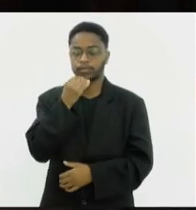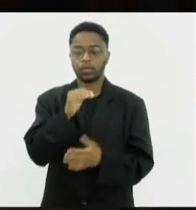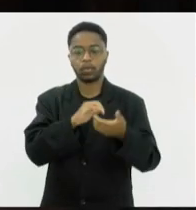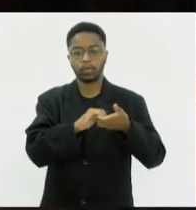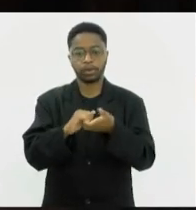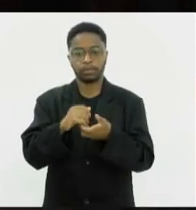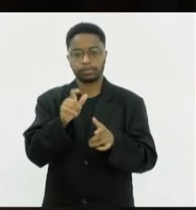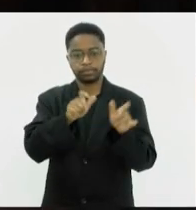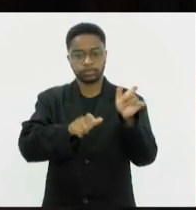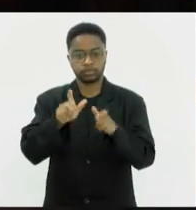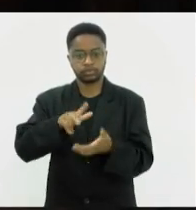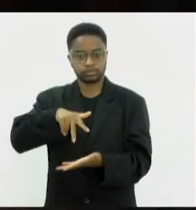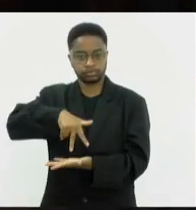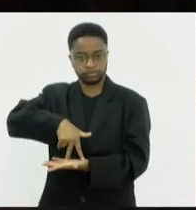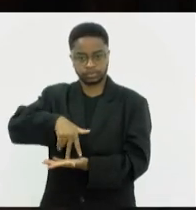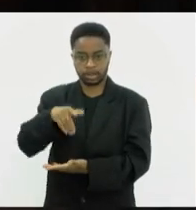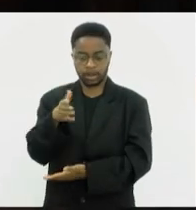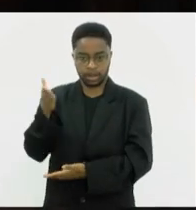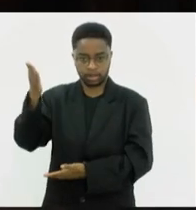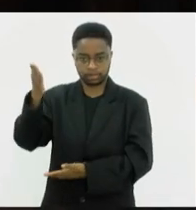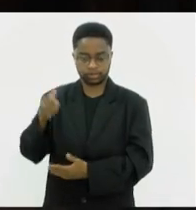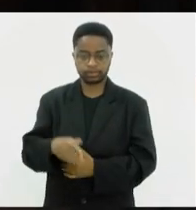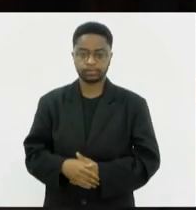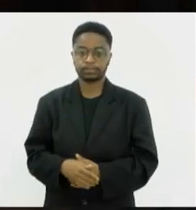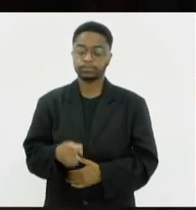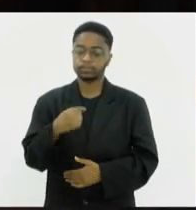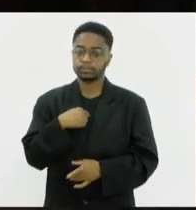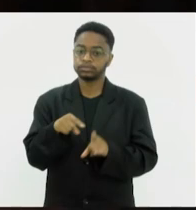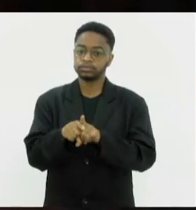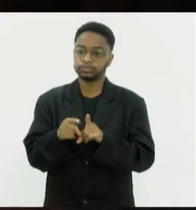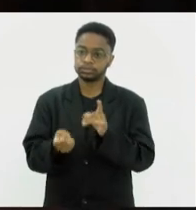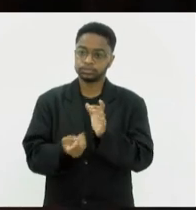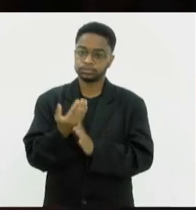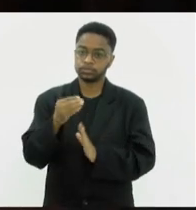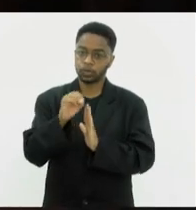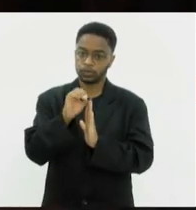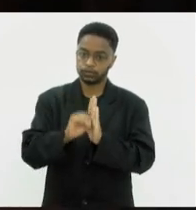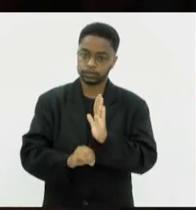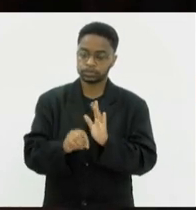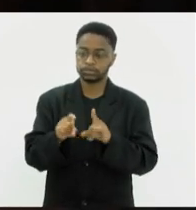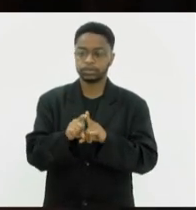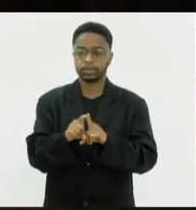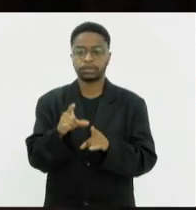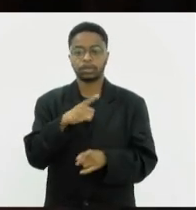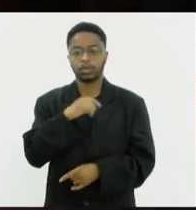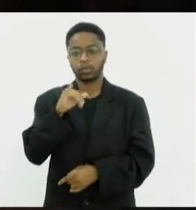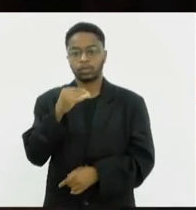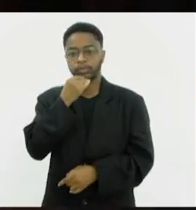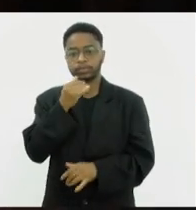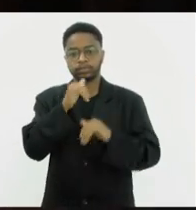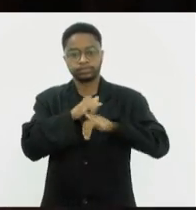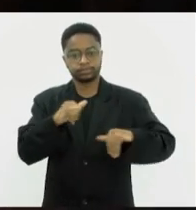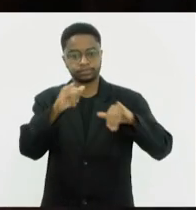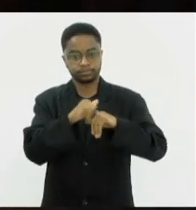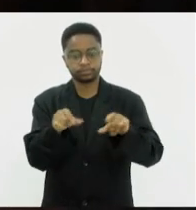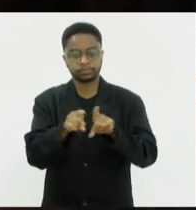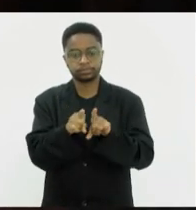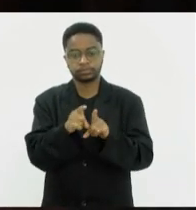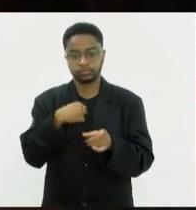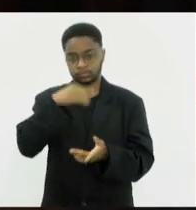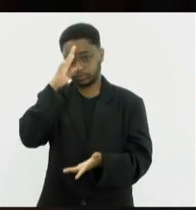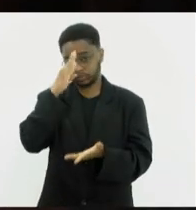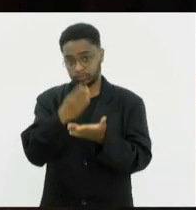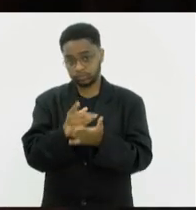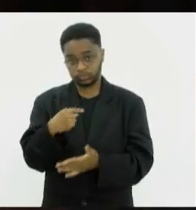na galeria. Eu também fui autora de ofício, também tive a oportunidade de me manifestar, e acho que todos nós